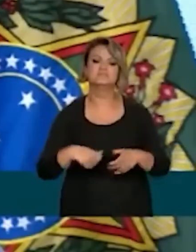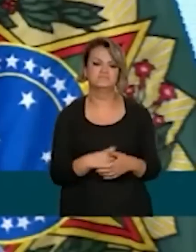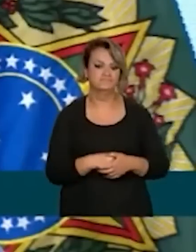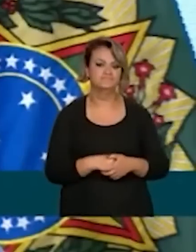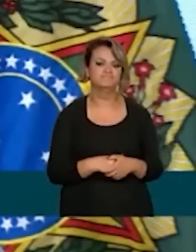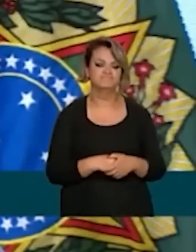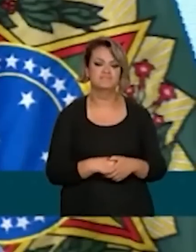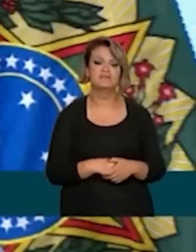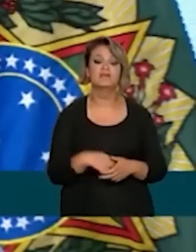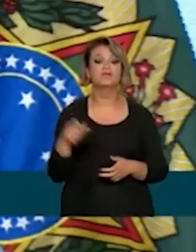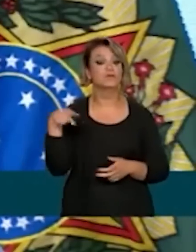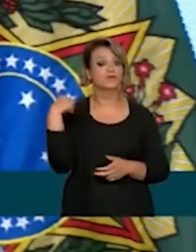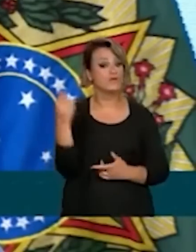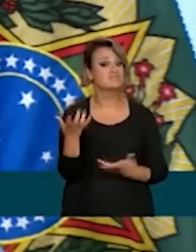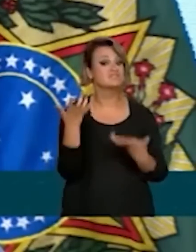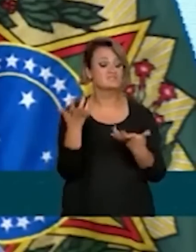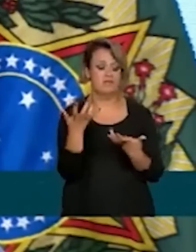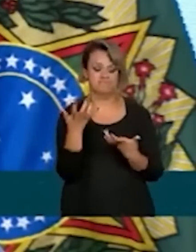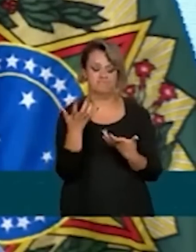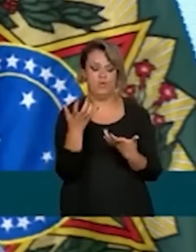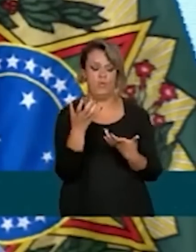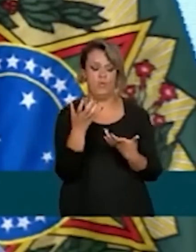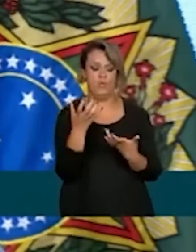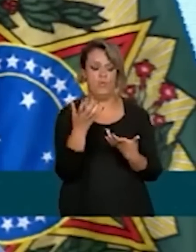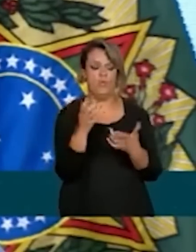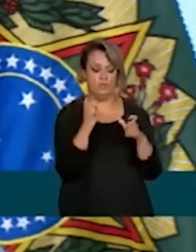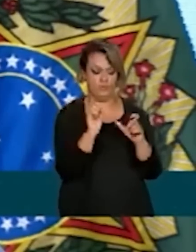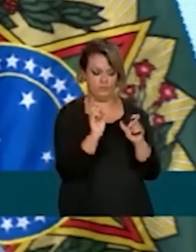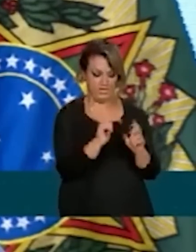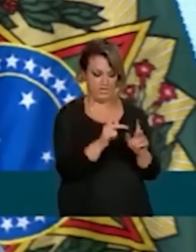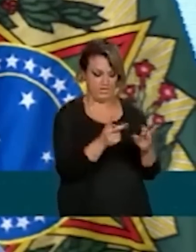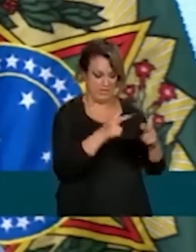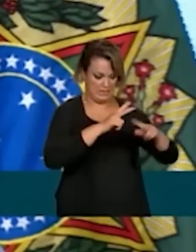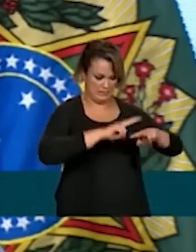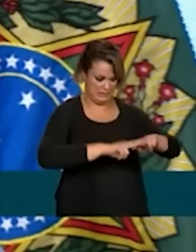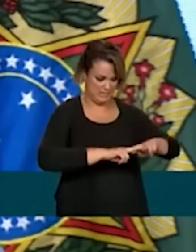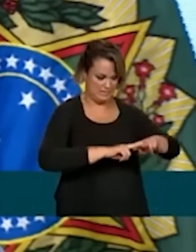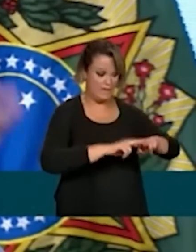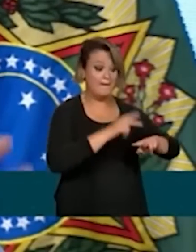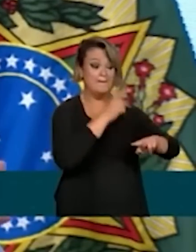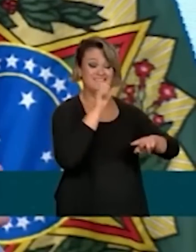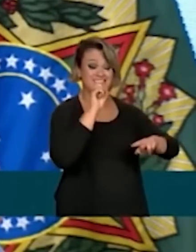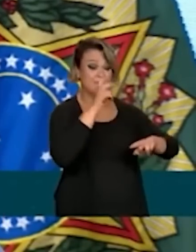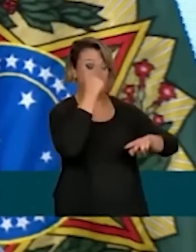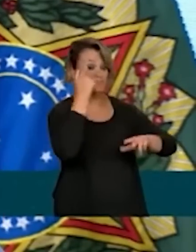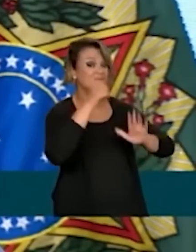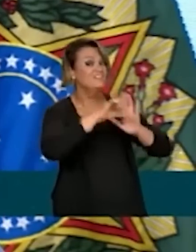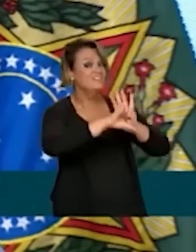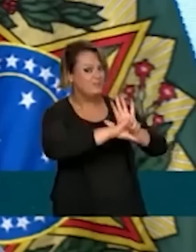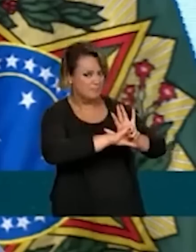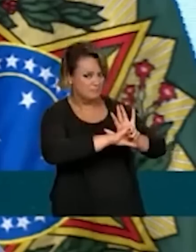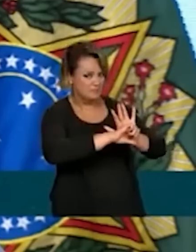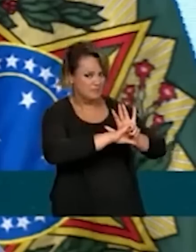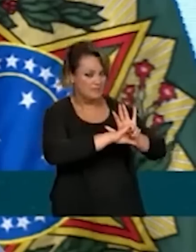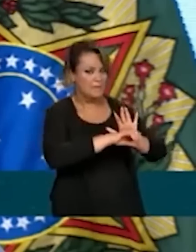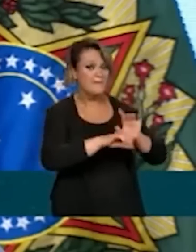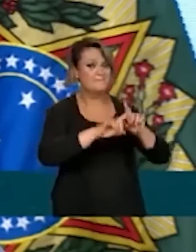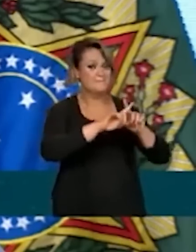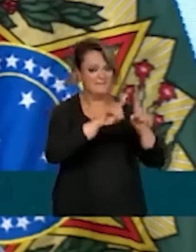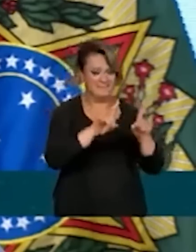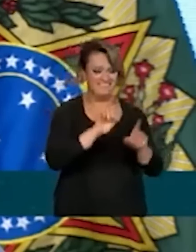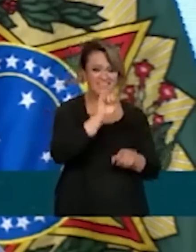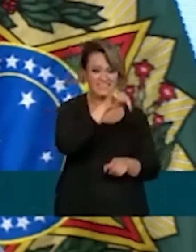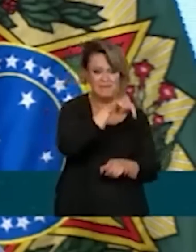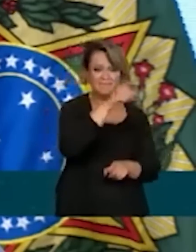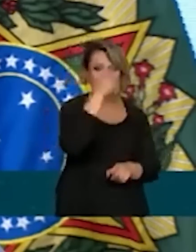confinadas. Nós queremos a cadeia que ela esteja cheia de gente que cometeu crime, mas não queremos a